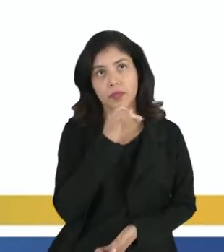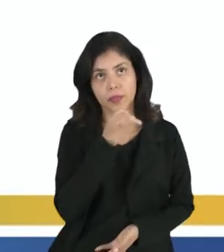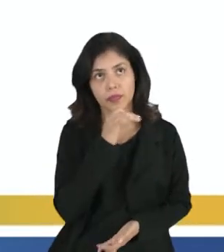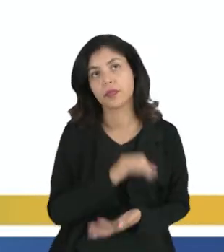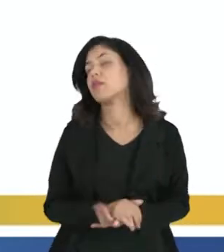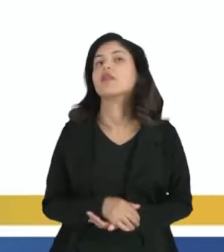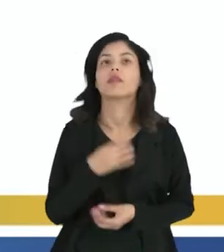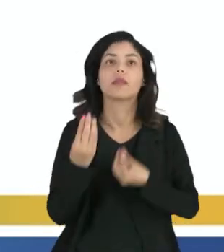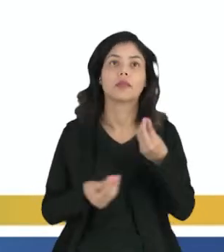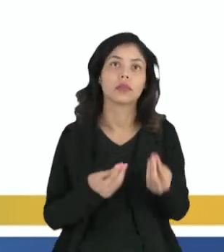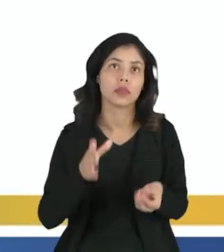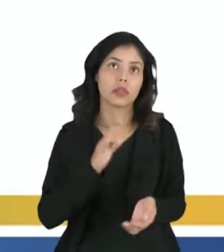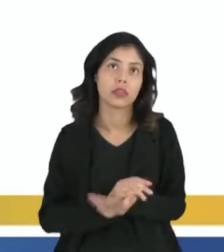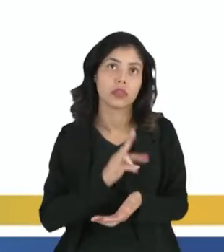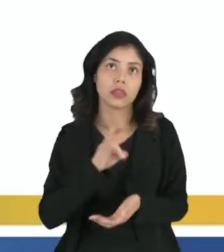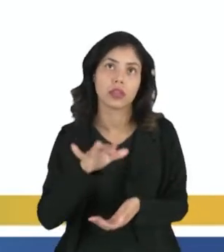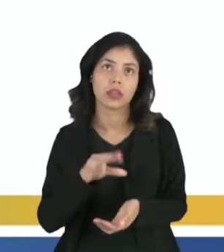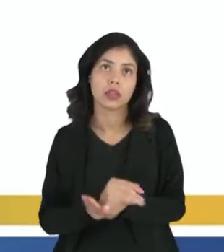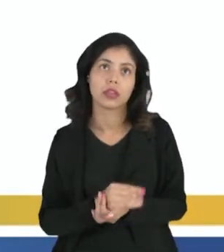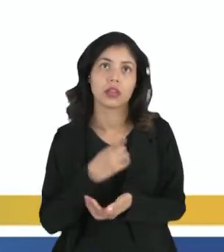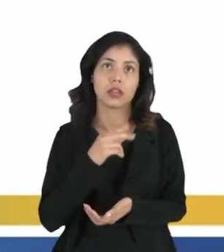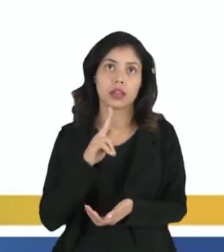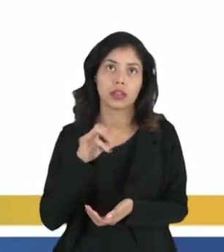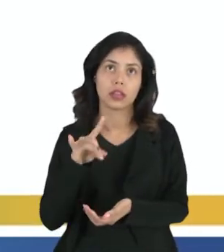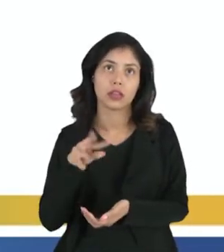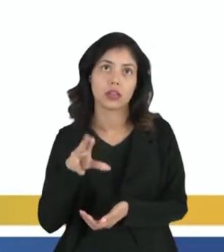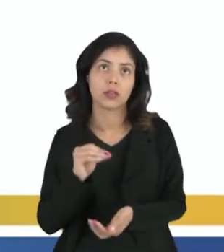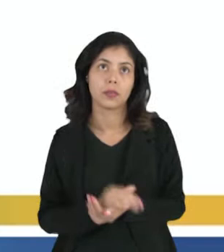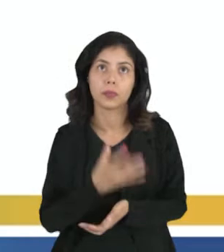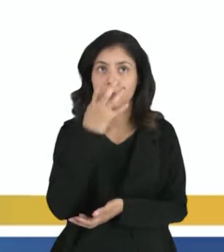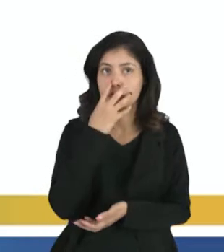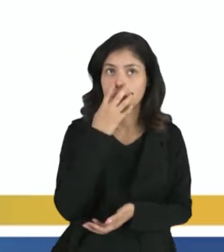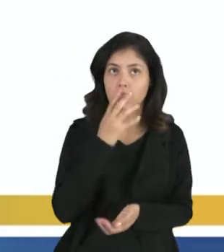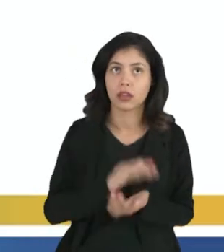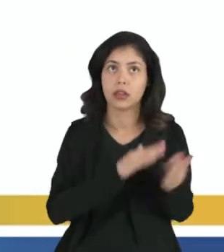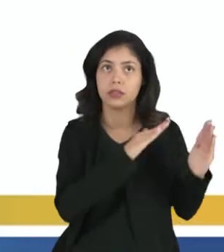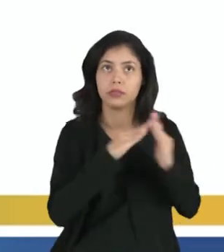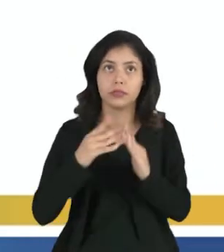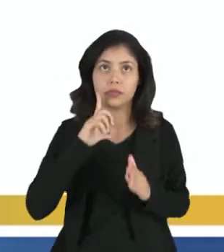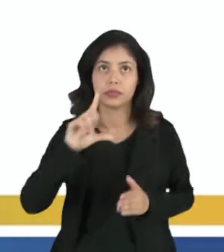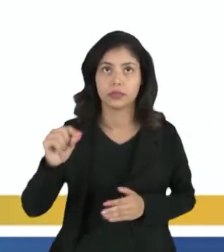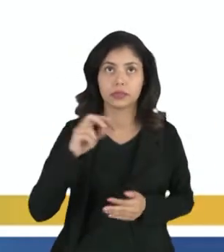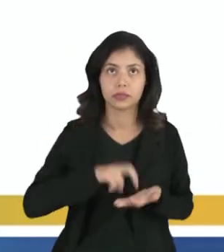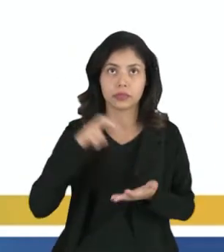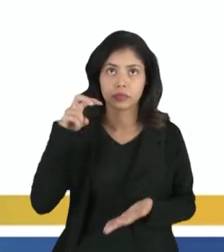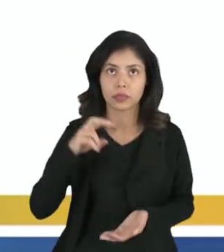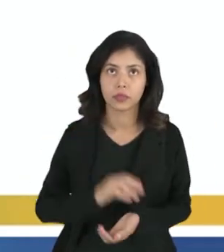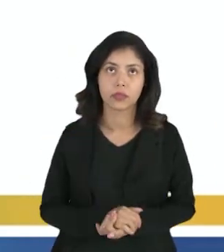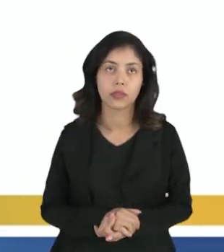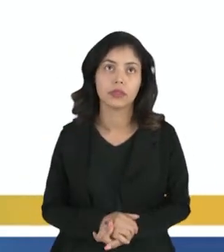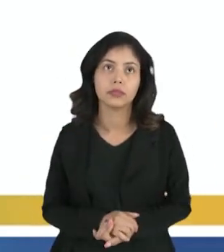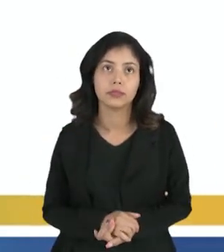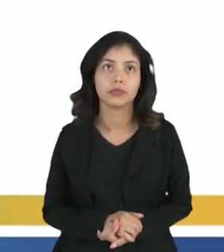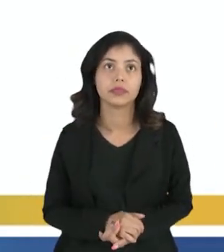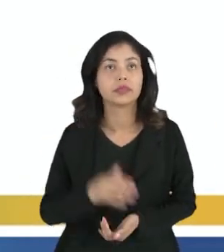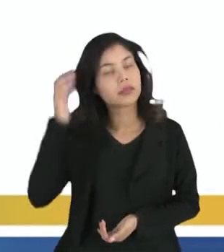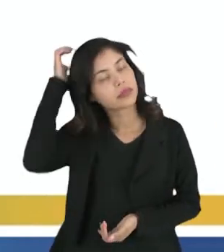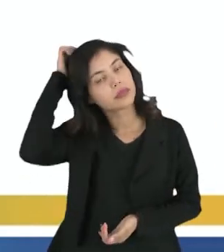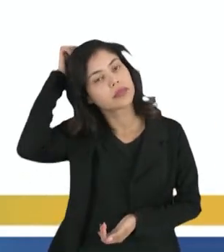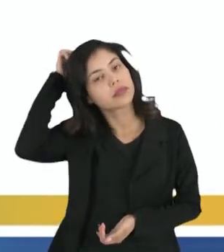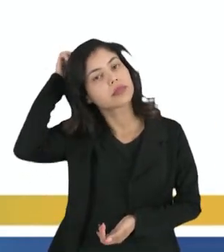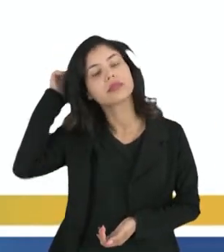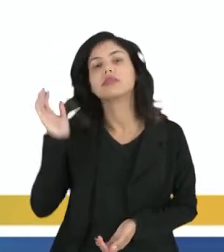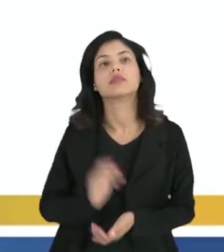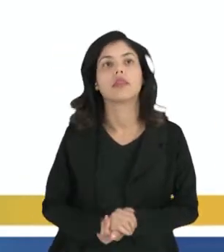temos um exemplo com sentido conotativo e sentido denotativo. O cachorro da vizinha fugiu essa manhã. Eu tenho aí